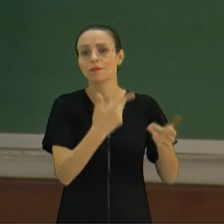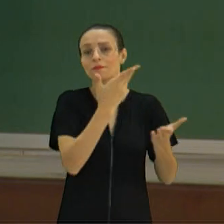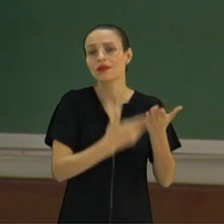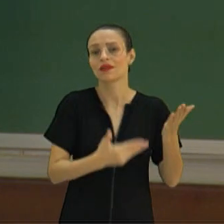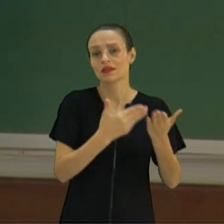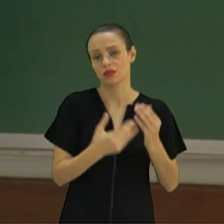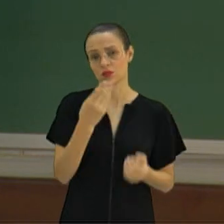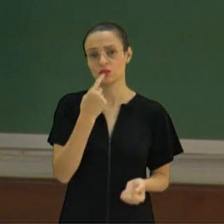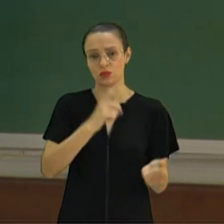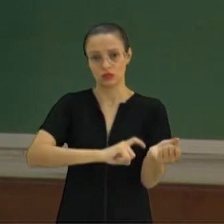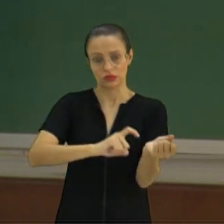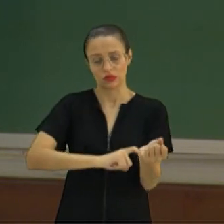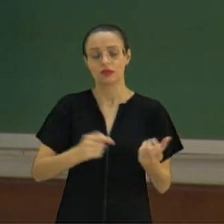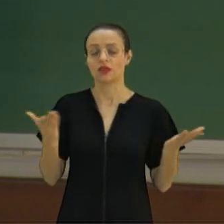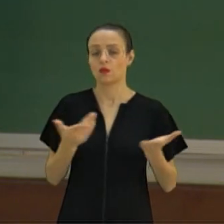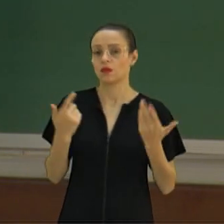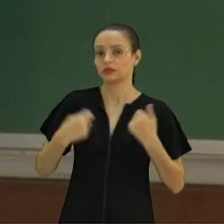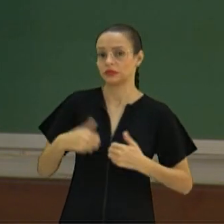né?